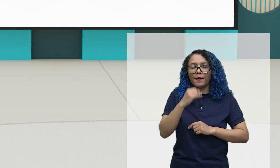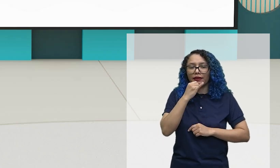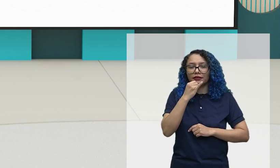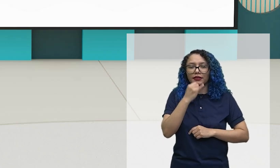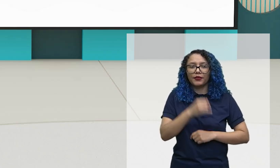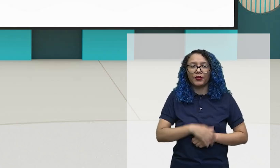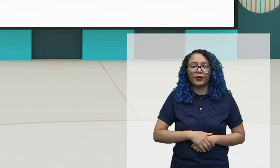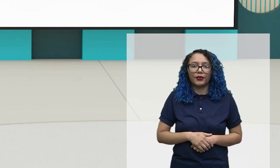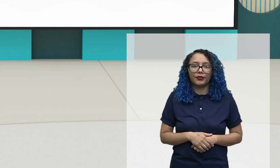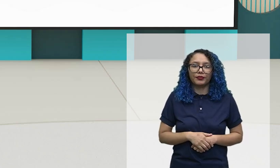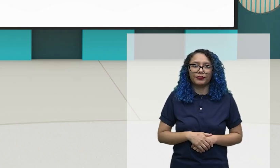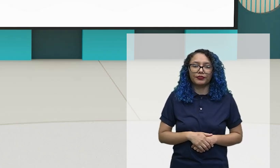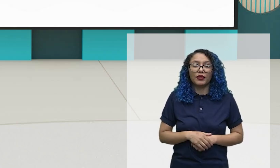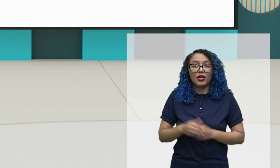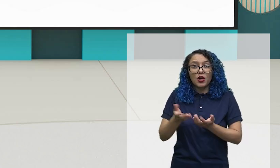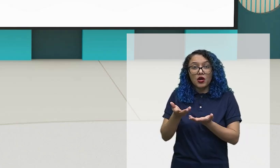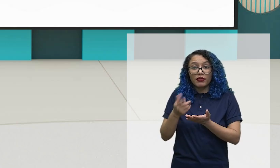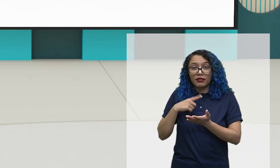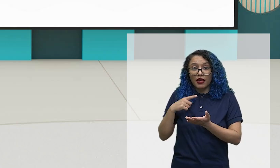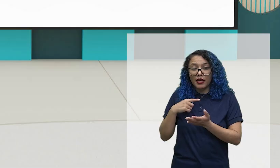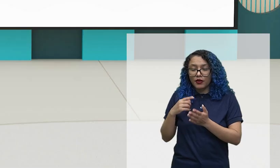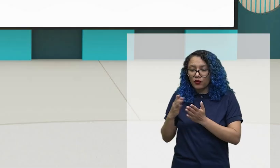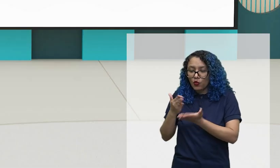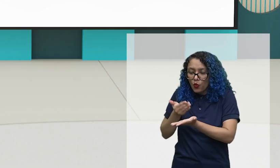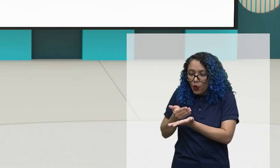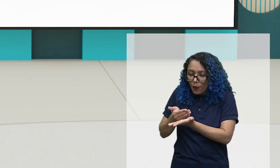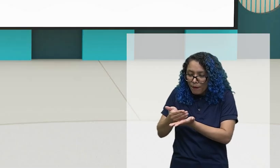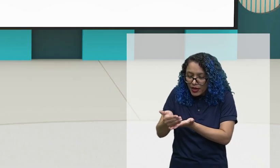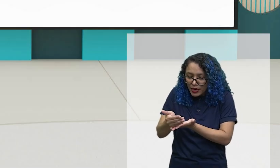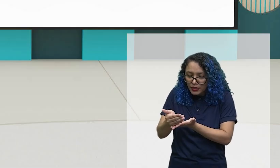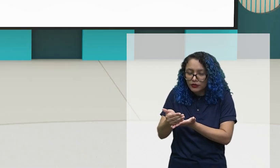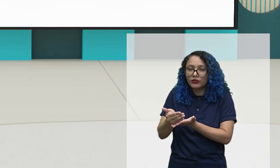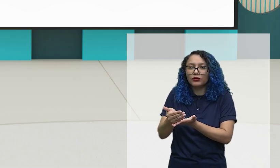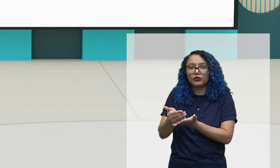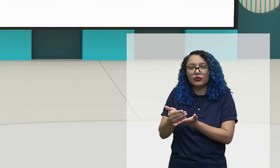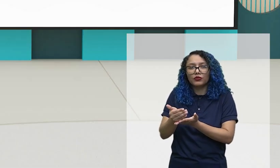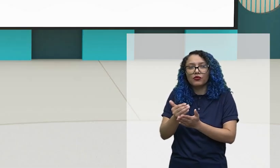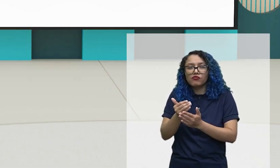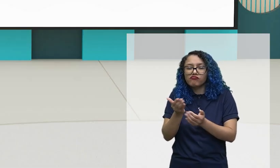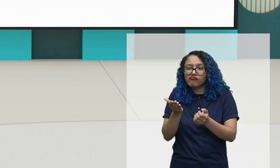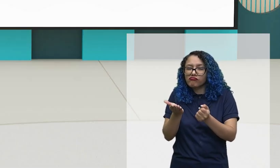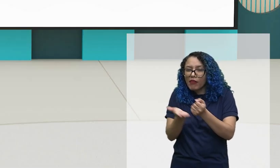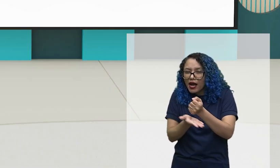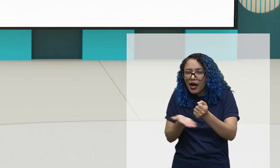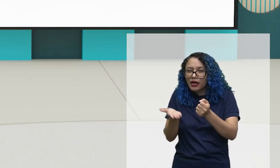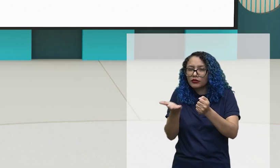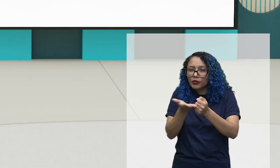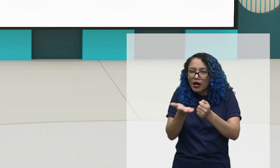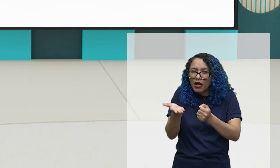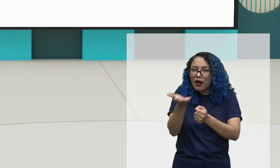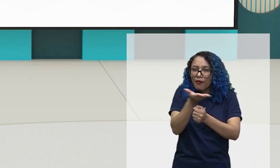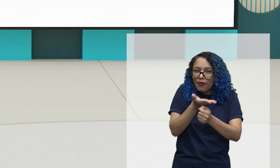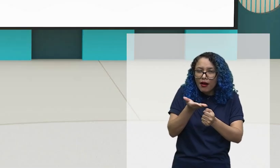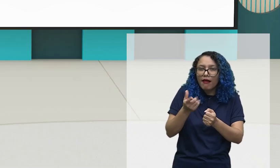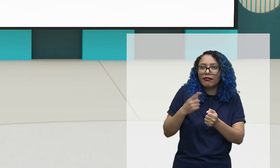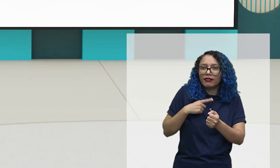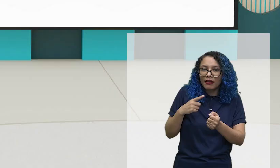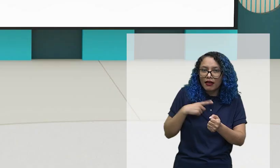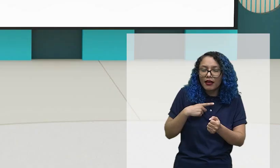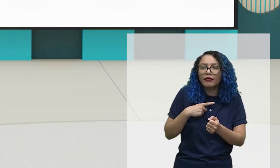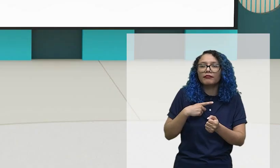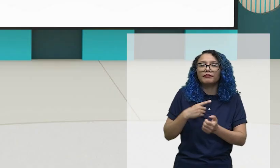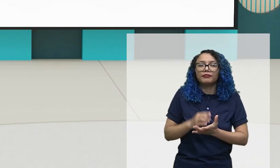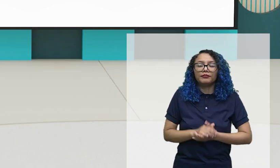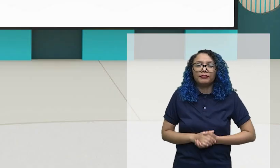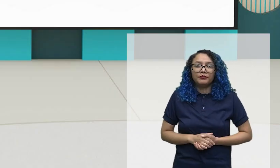modalidades. Então, ela tem ali desde do processo iniciante até o profissional, algo mais avançado. Dentro